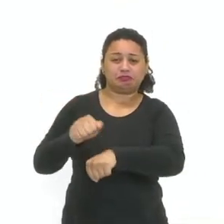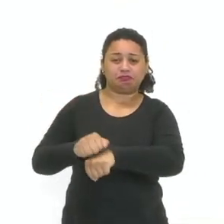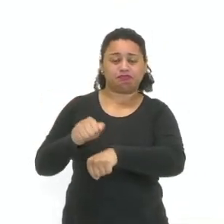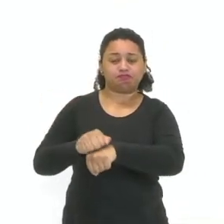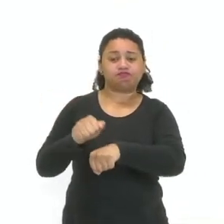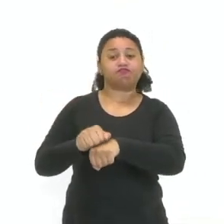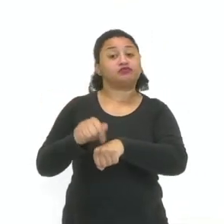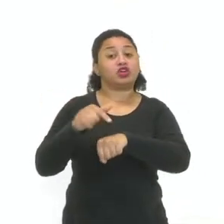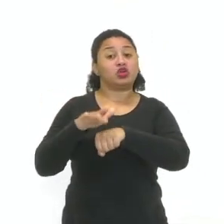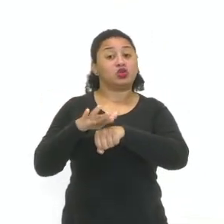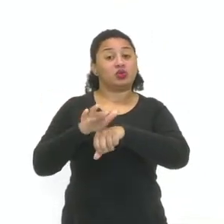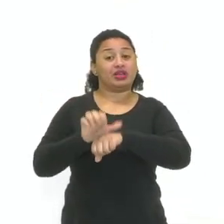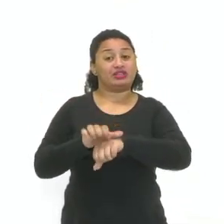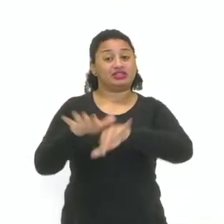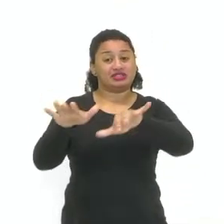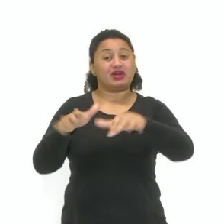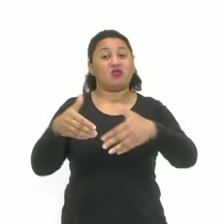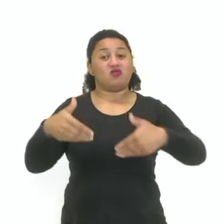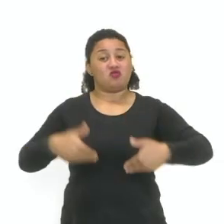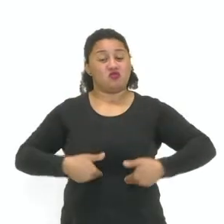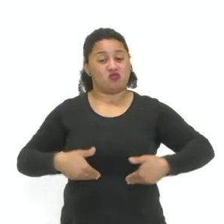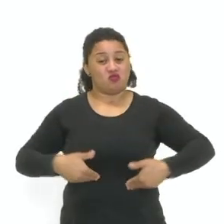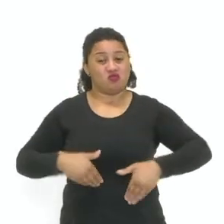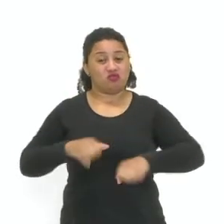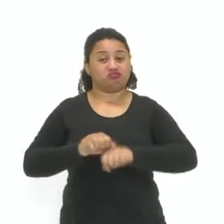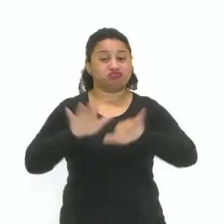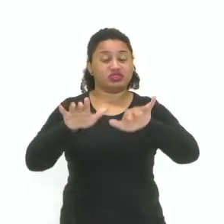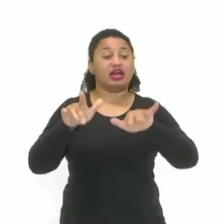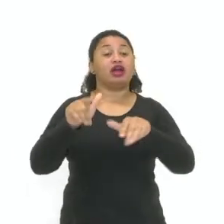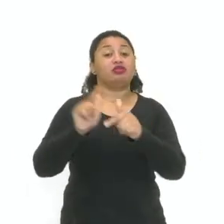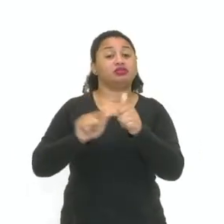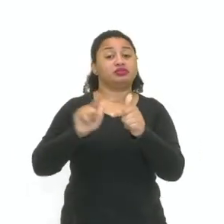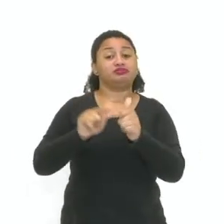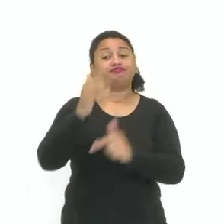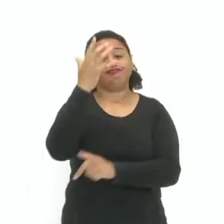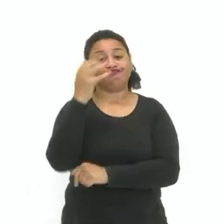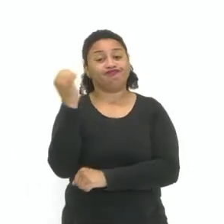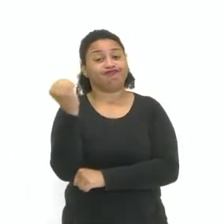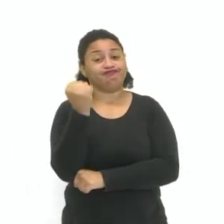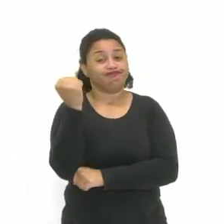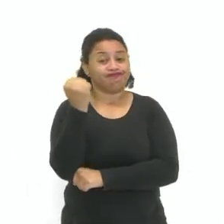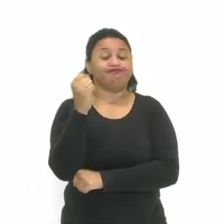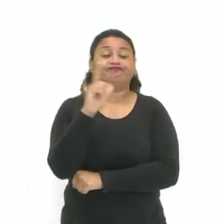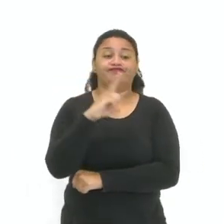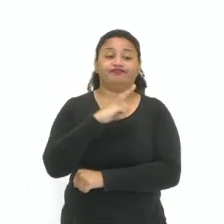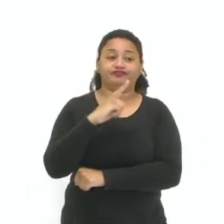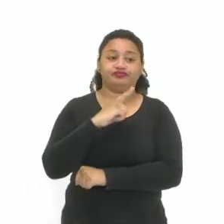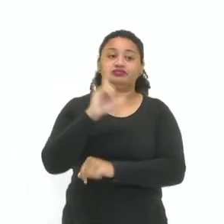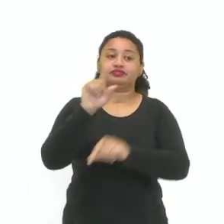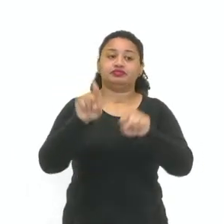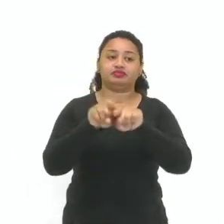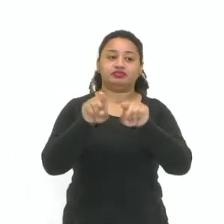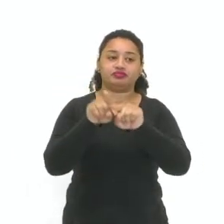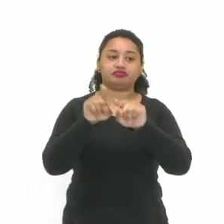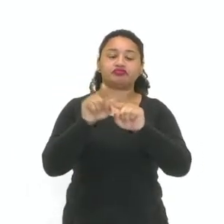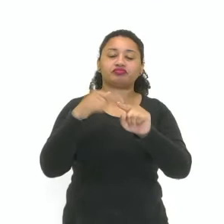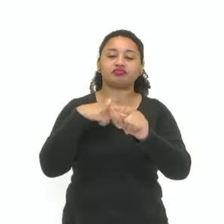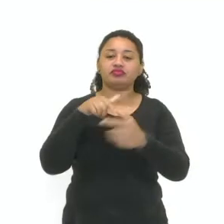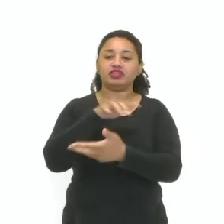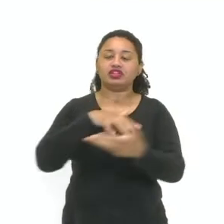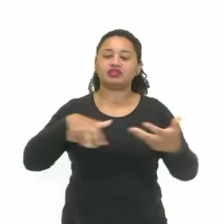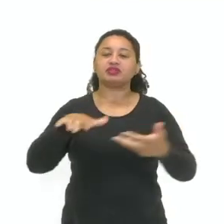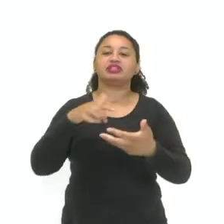se dissemina na região, vira um problema muito grave, né? Infelizmente. Também tem, além de tudo, os conflitos étnicos